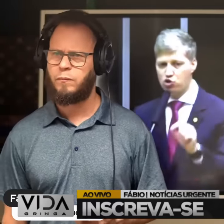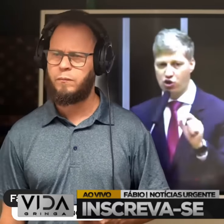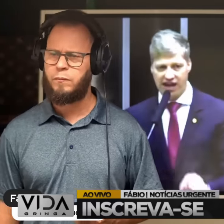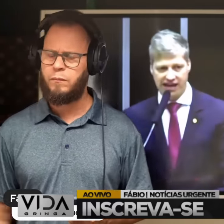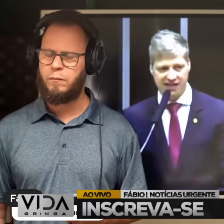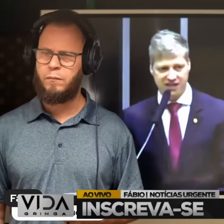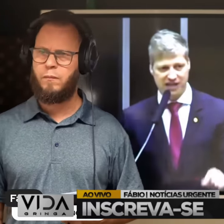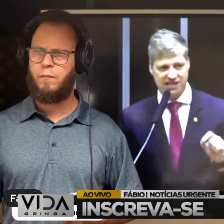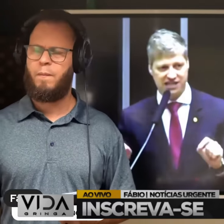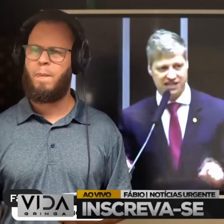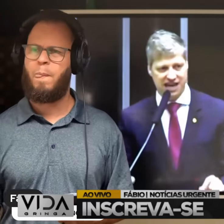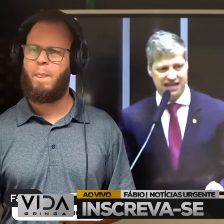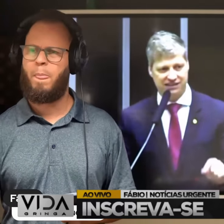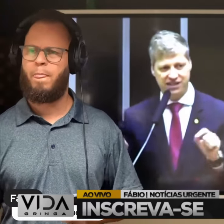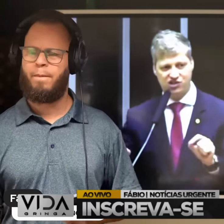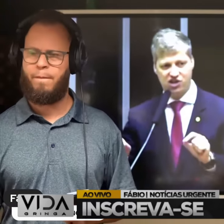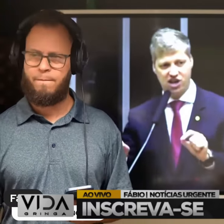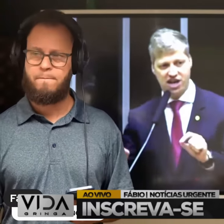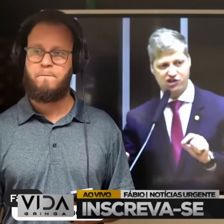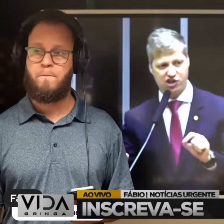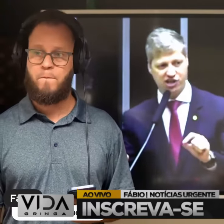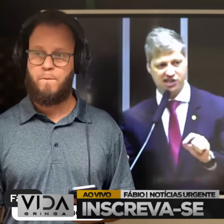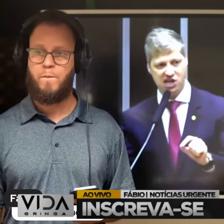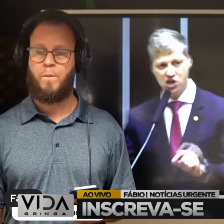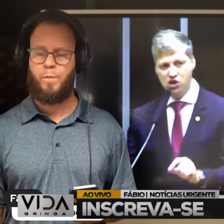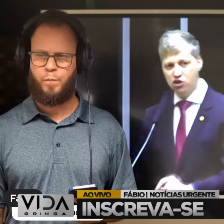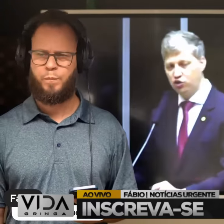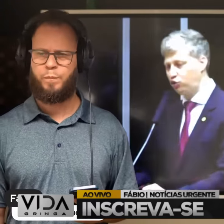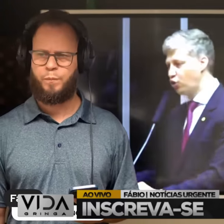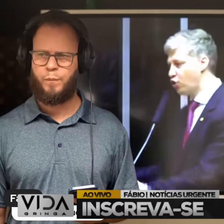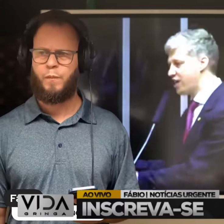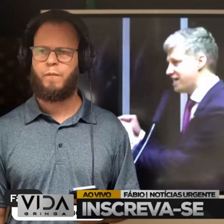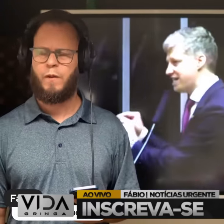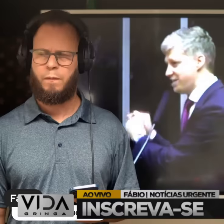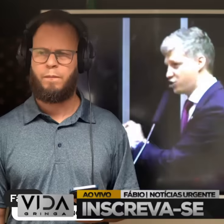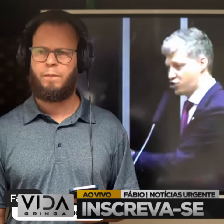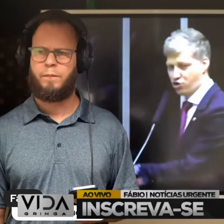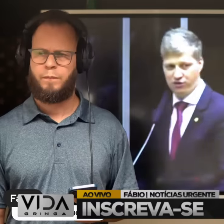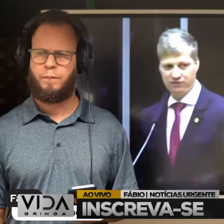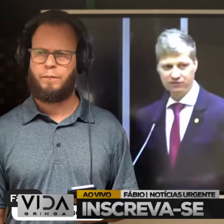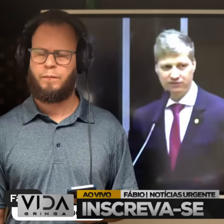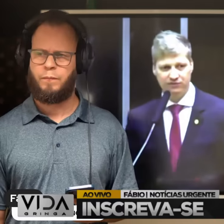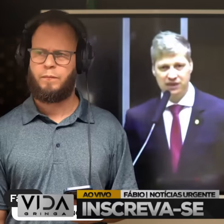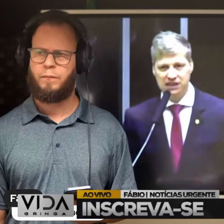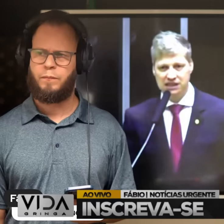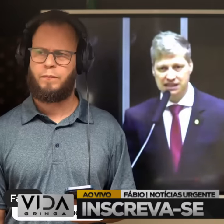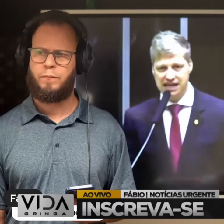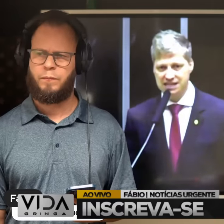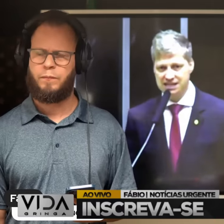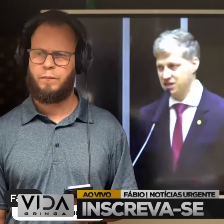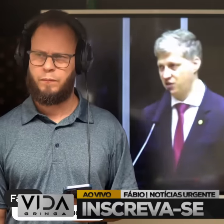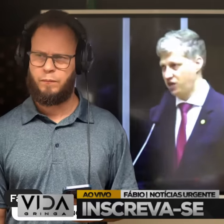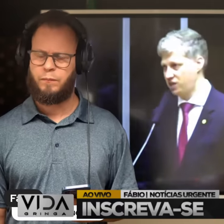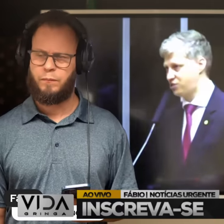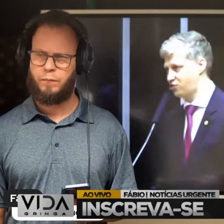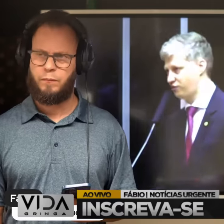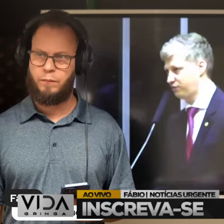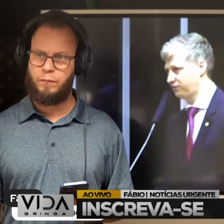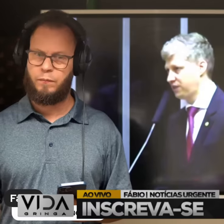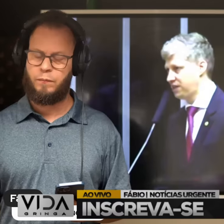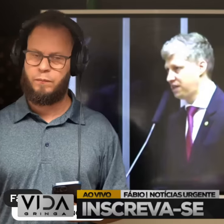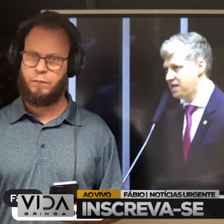dos colegas para ser assinado desde antes do início dessa sessão